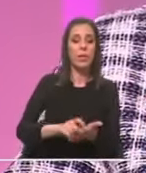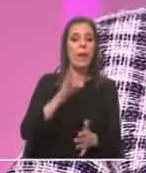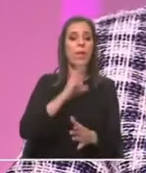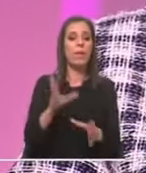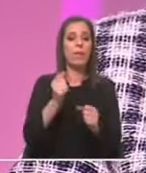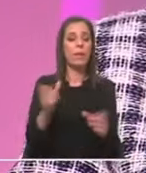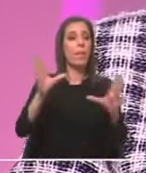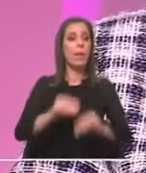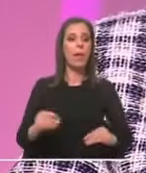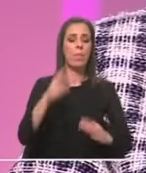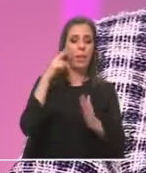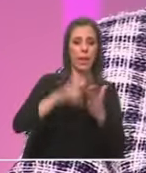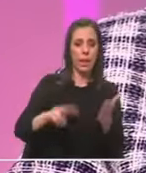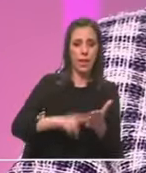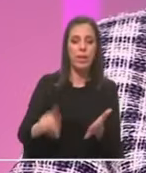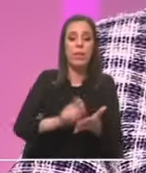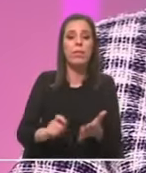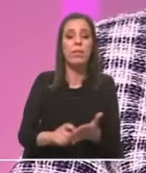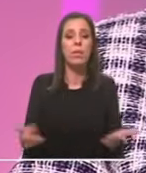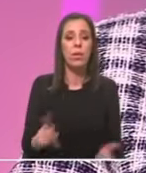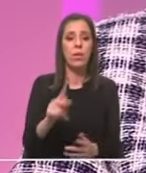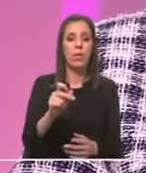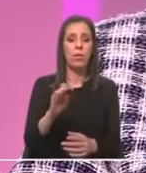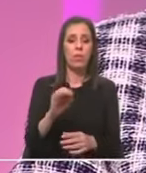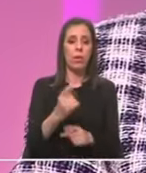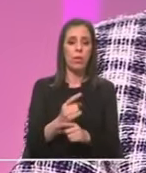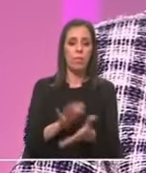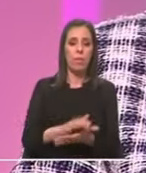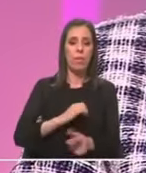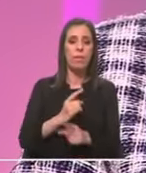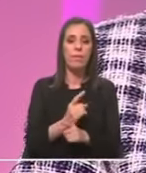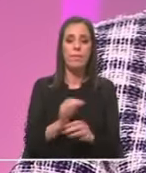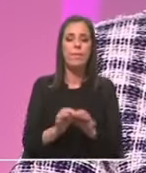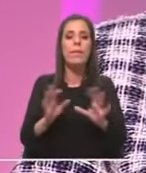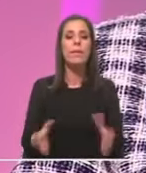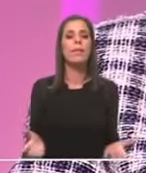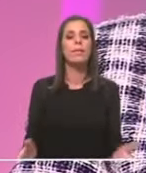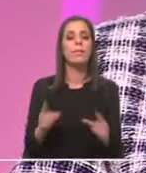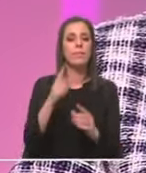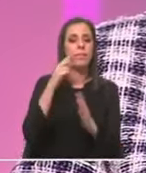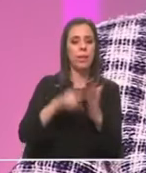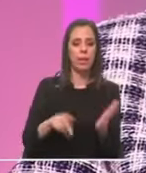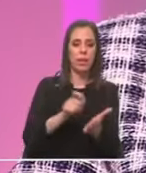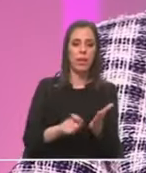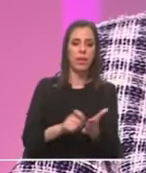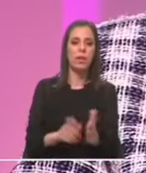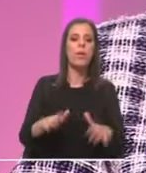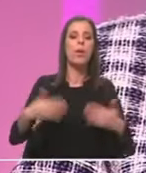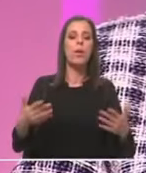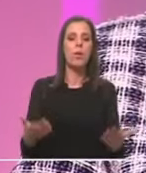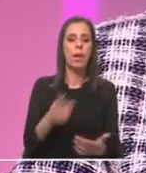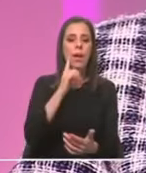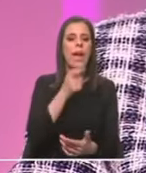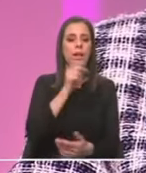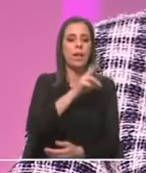mais nada ler e escrever não é ler e o Vasco a mesma coisa o meu marido é a mesma coisa Ele lê e escreve e quando é que e as